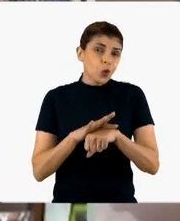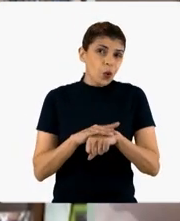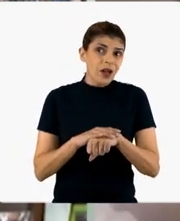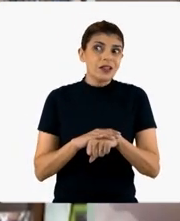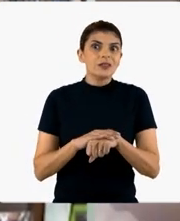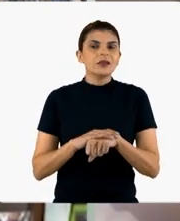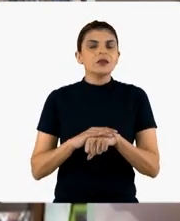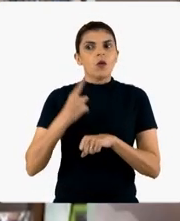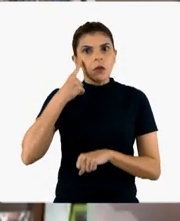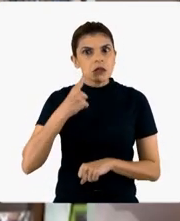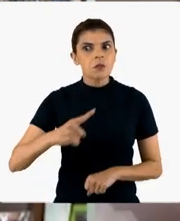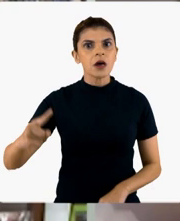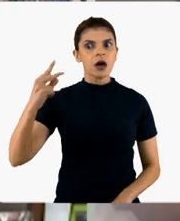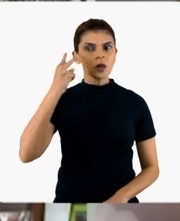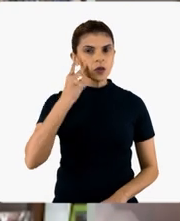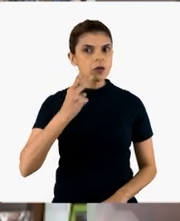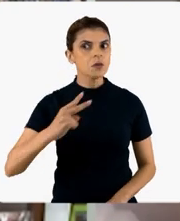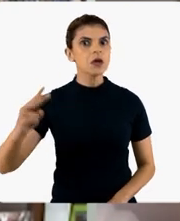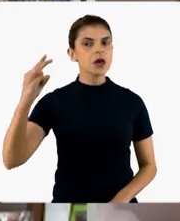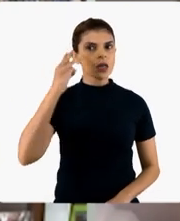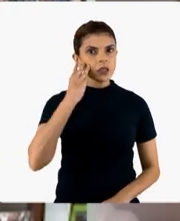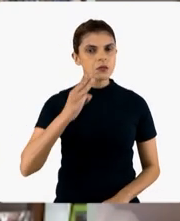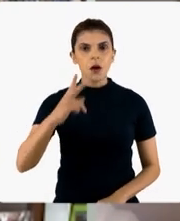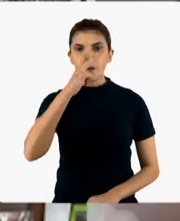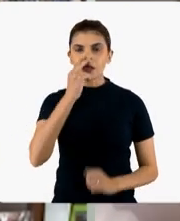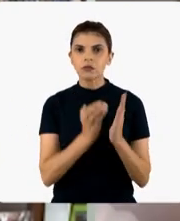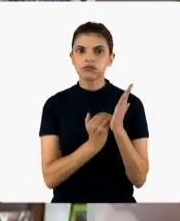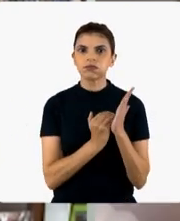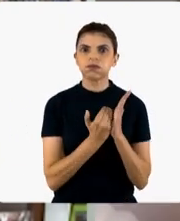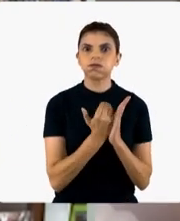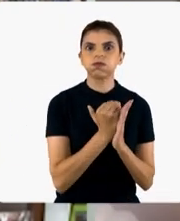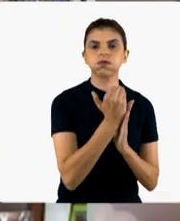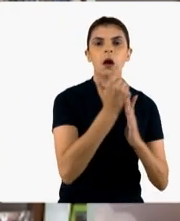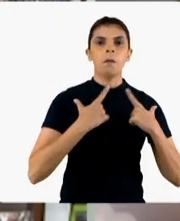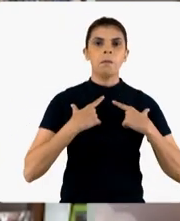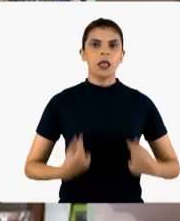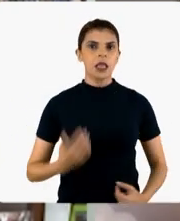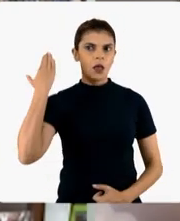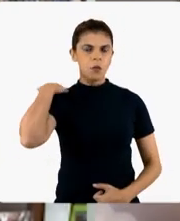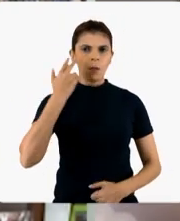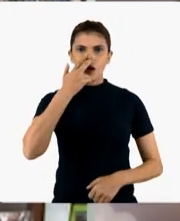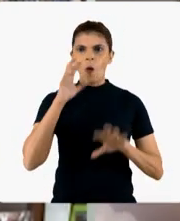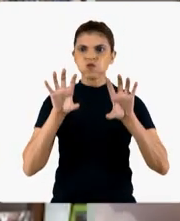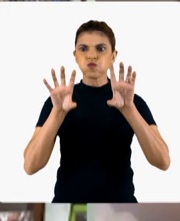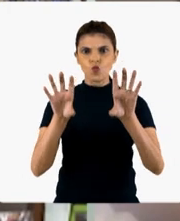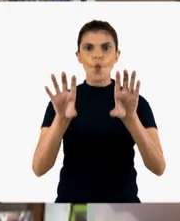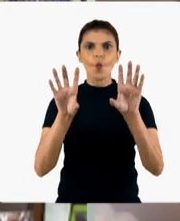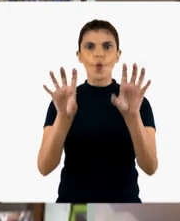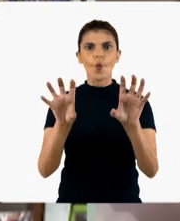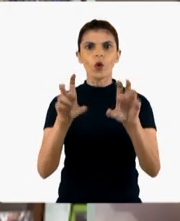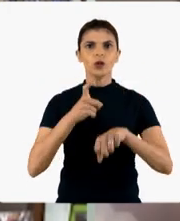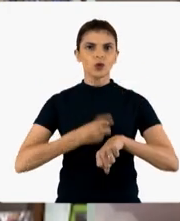quando a doença vai passando mais os dias, começa a progredir por uma pneumonia e organização, e aí o pulmão começa a